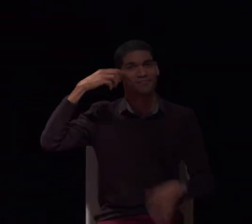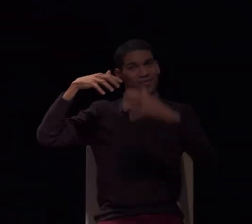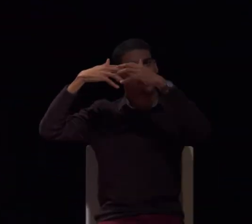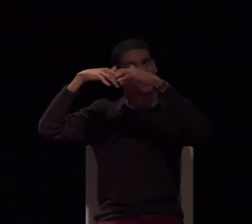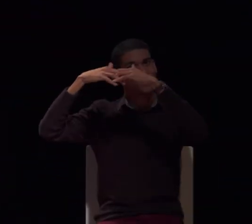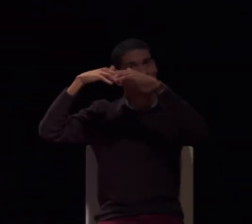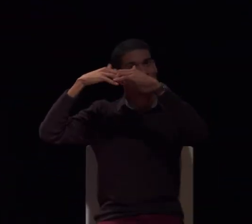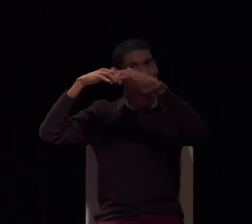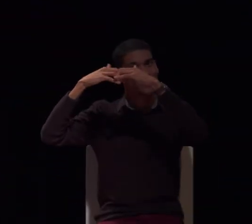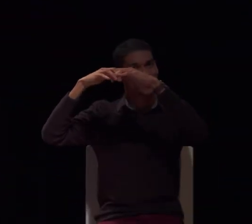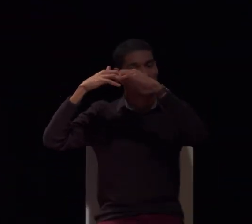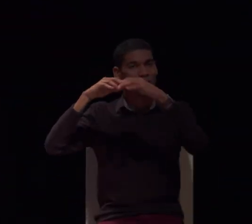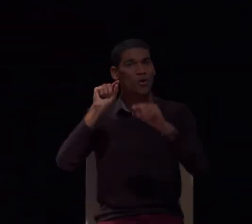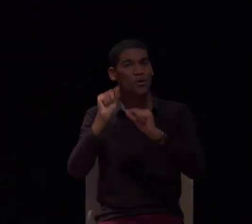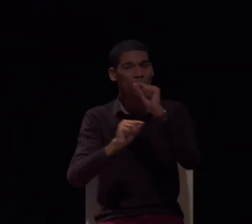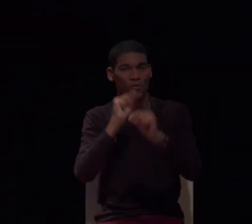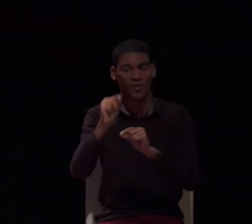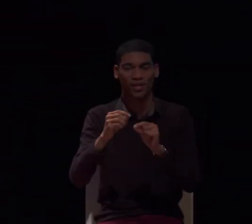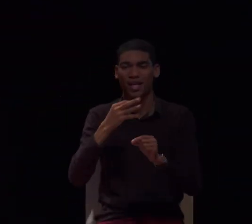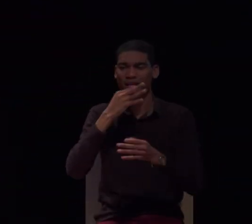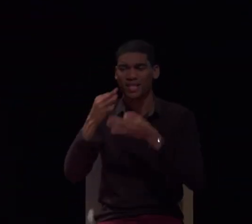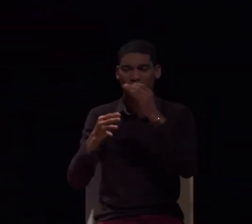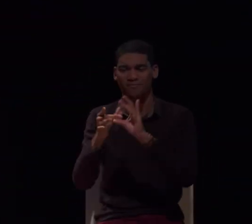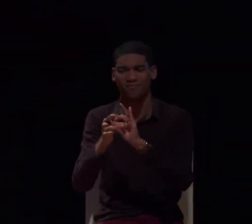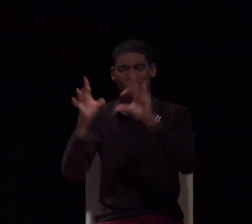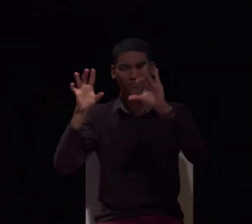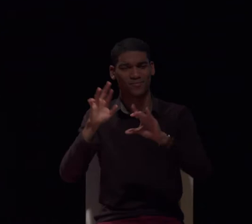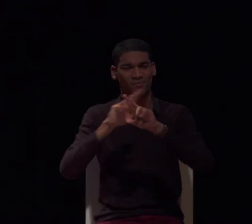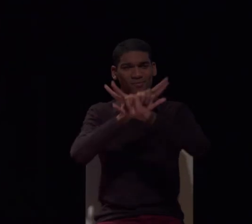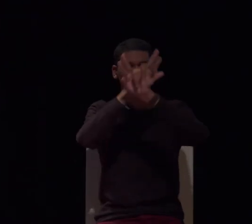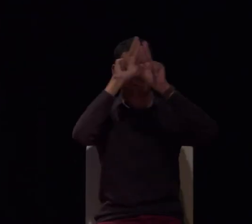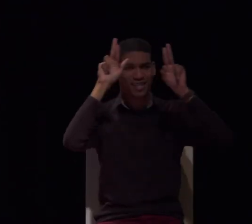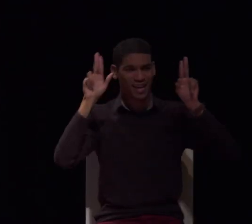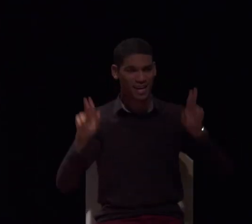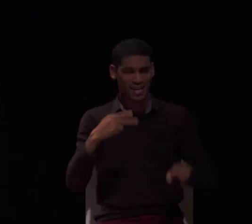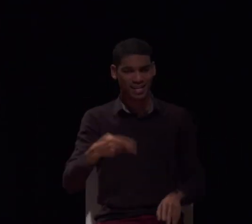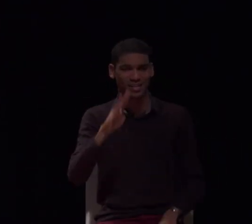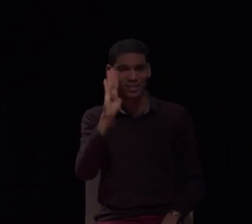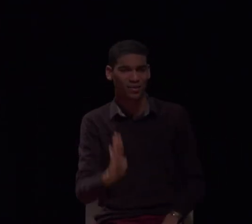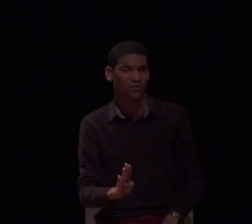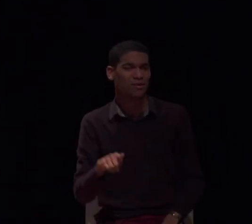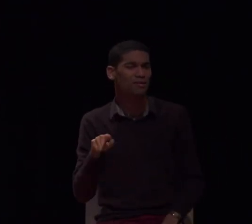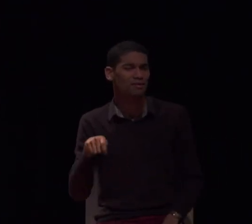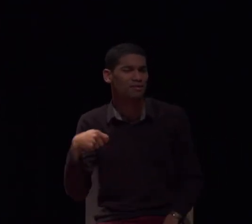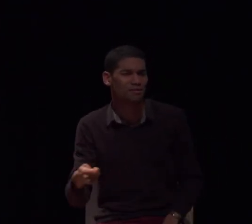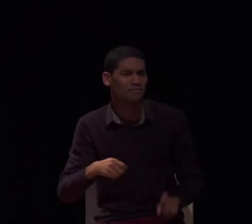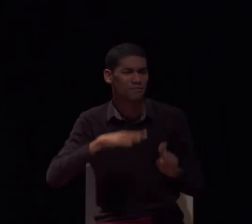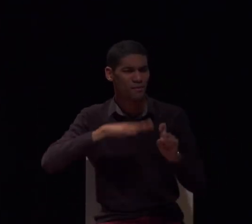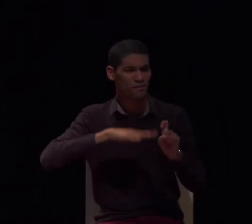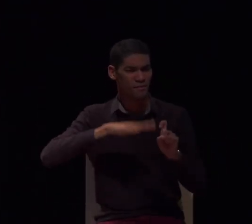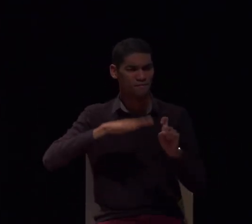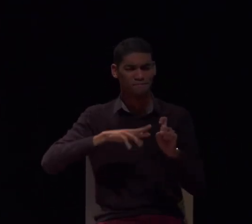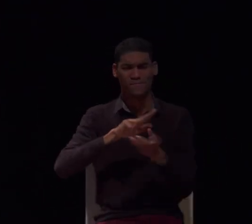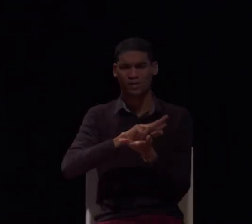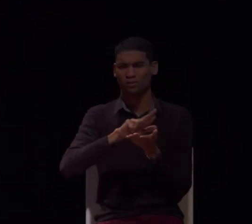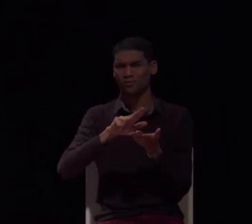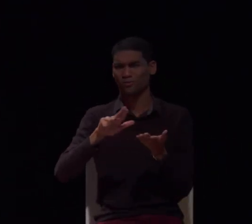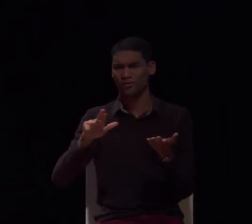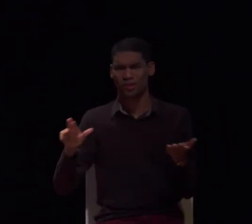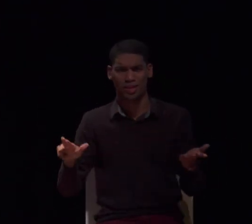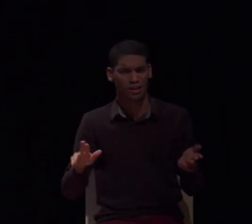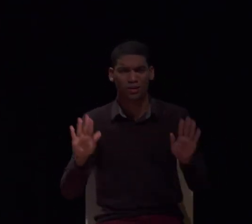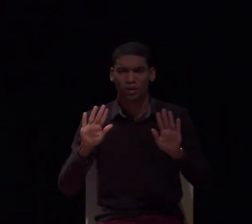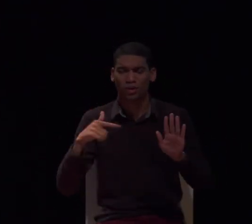da democracia racial no brasil como um como um mito que quem viesse as nossas reflexões